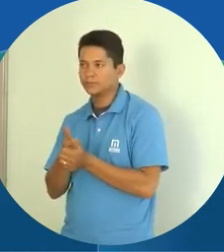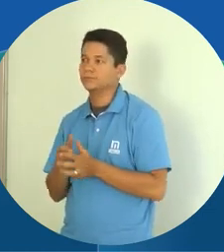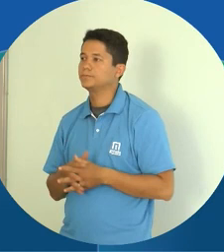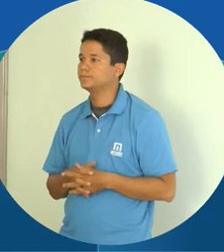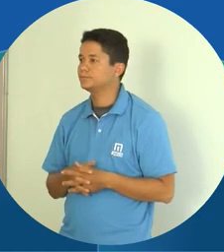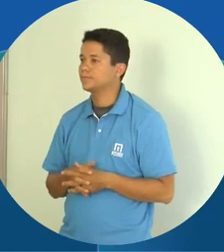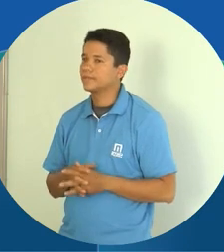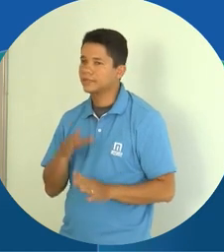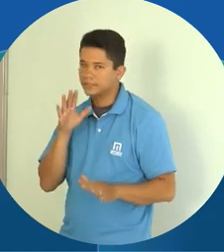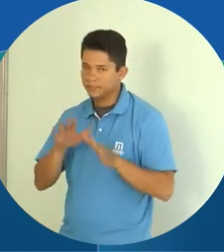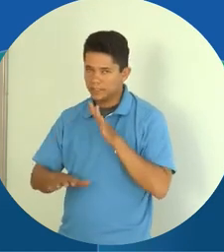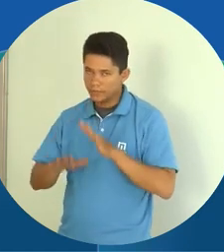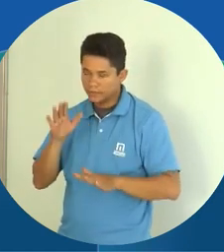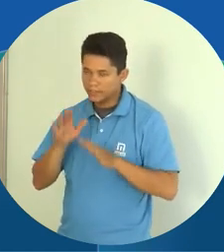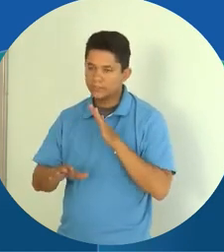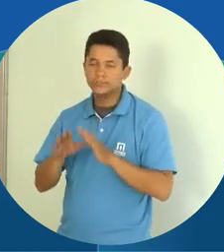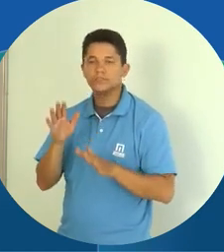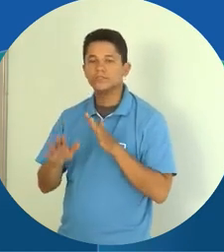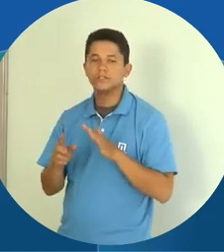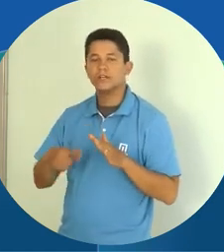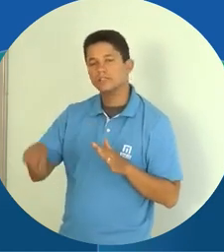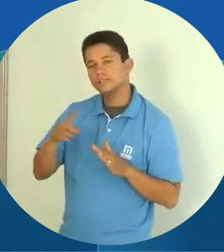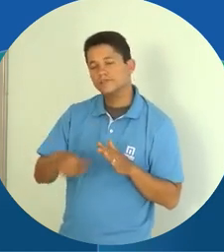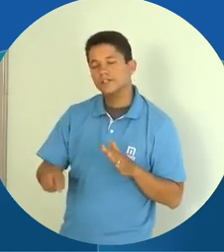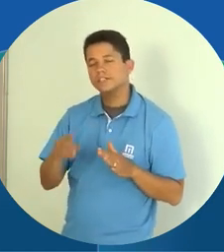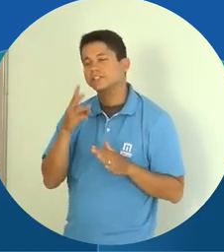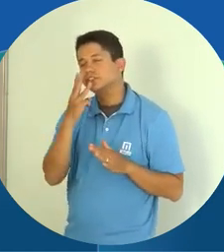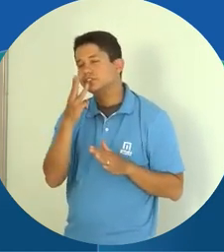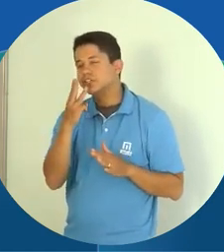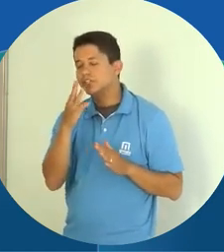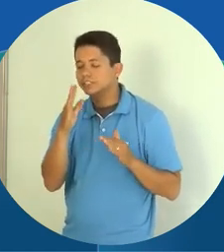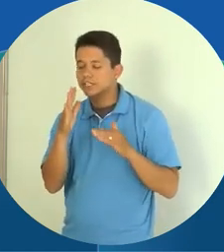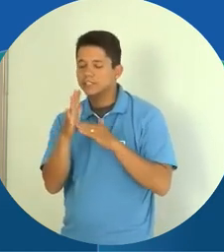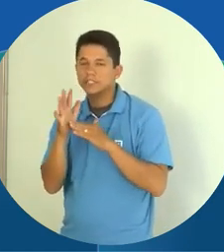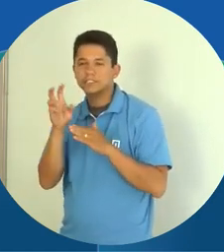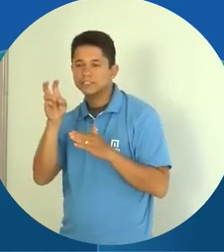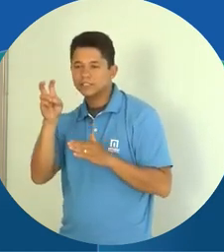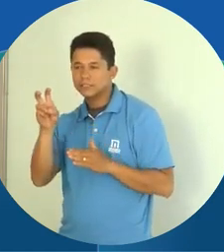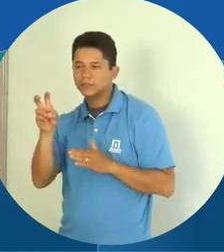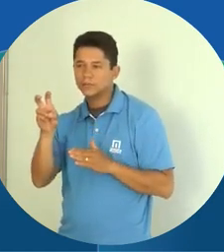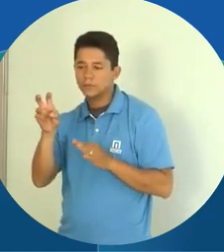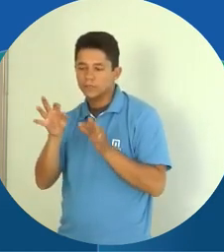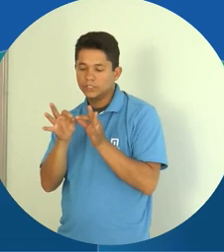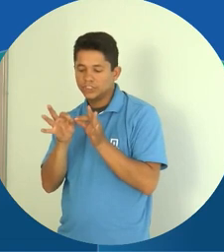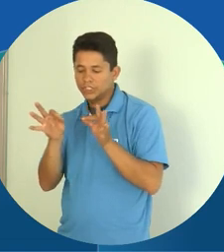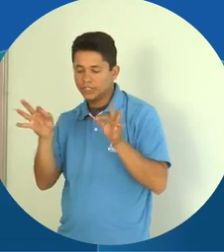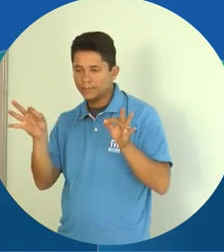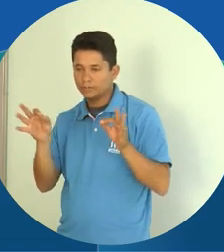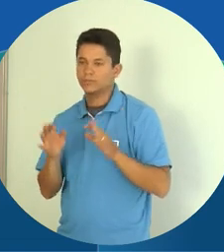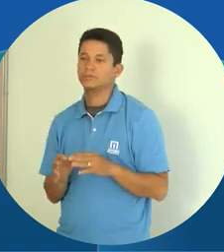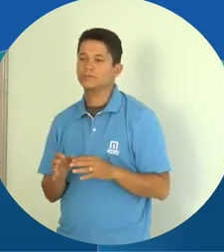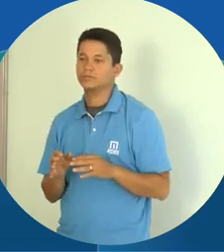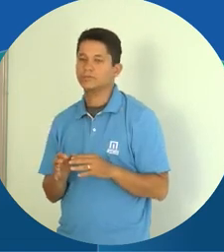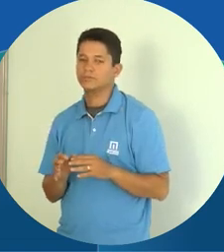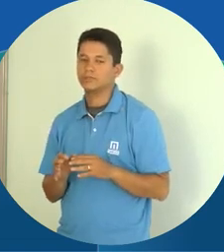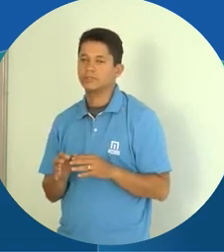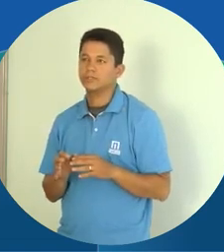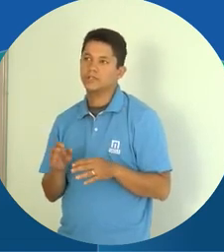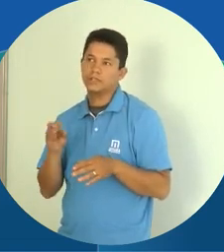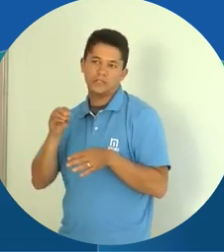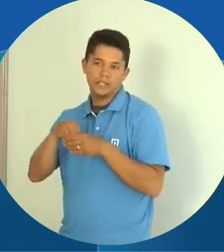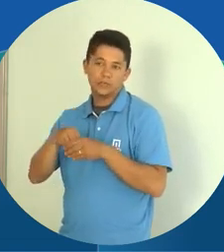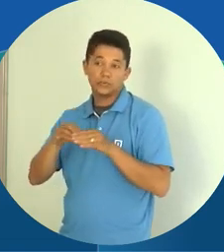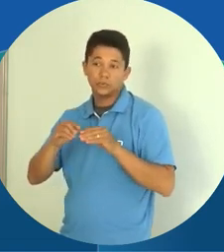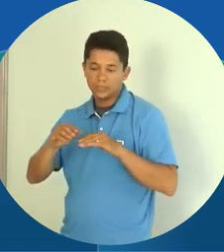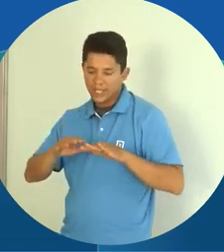geralmente, a gente vai de 3 a 5 diâmetros de uma estaca, dependendo do tipo de estaca e o terreno. Né, a